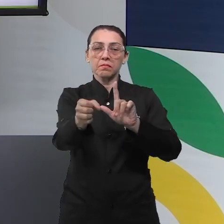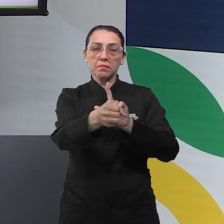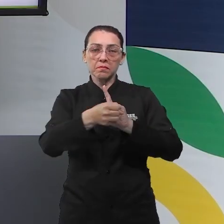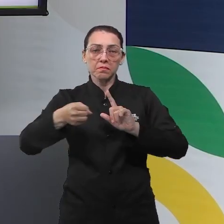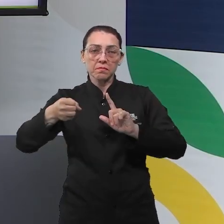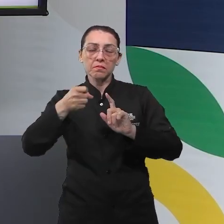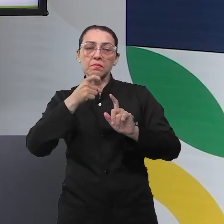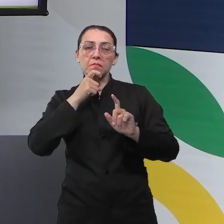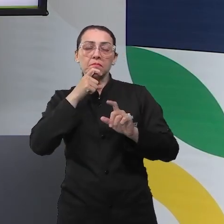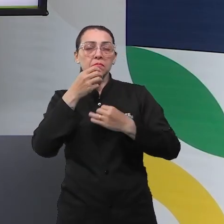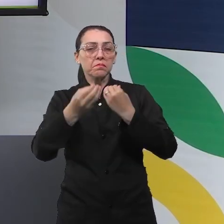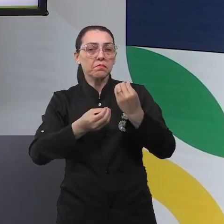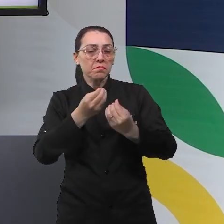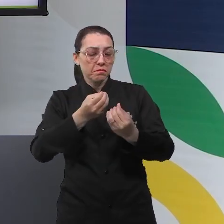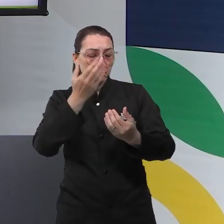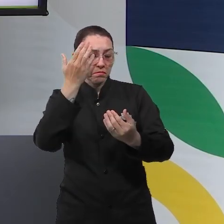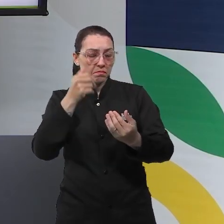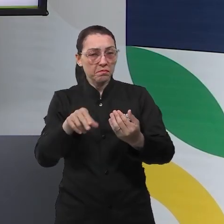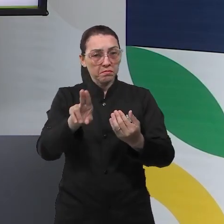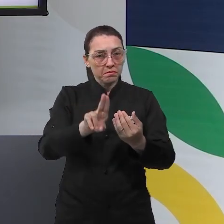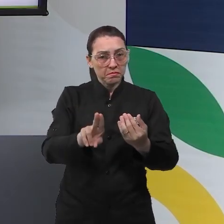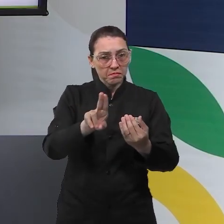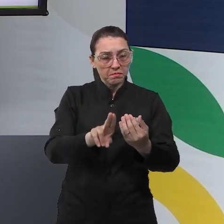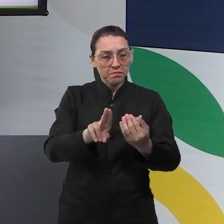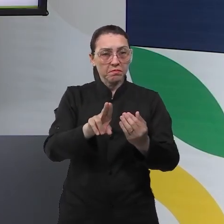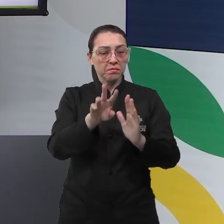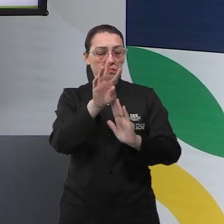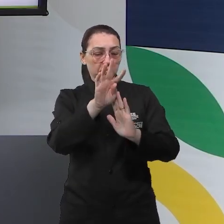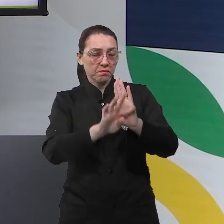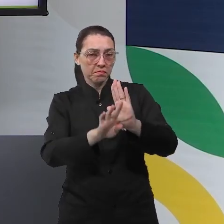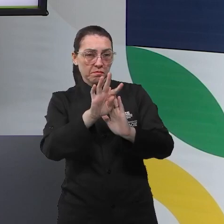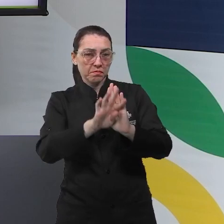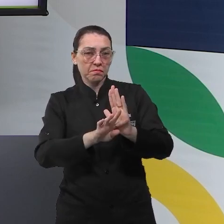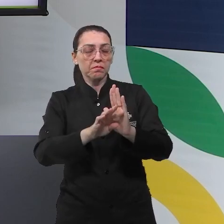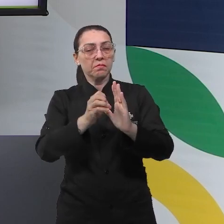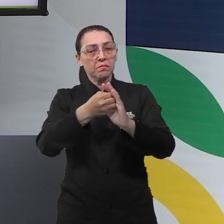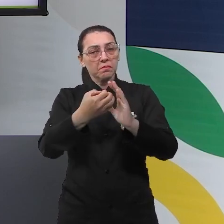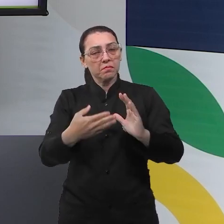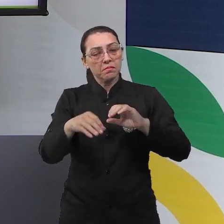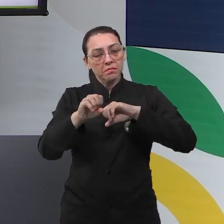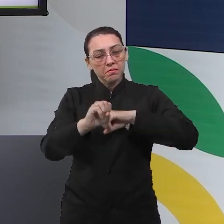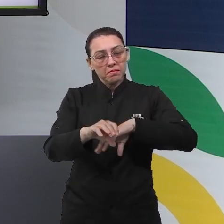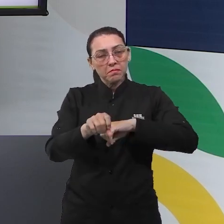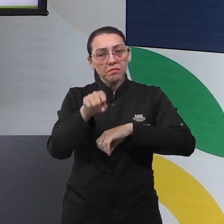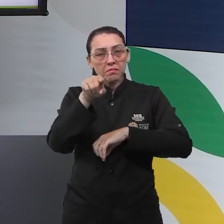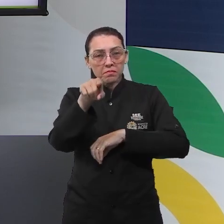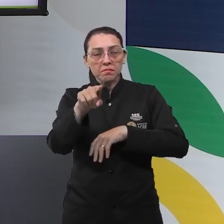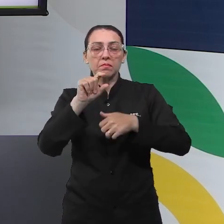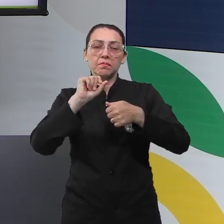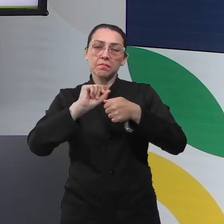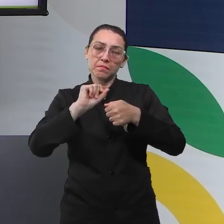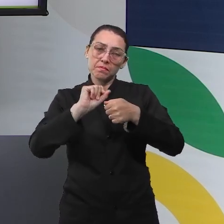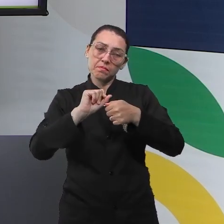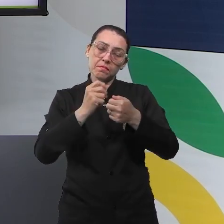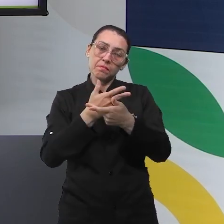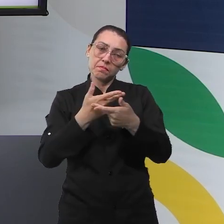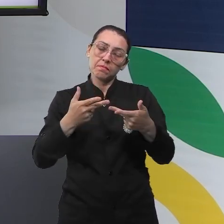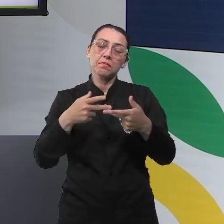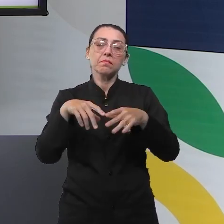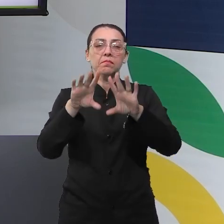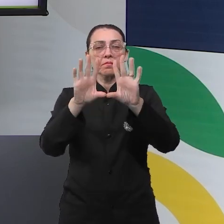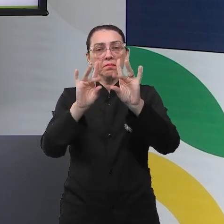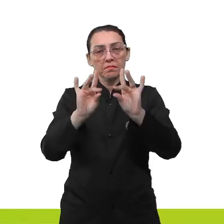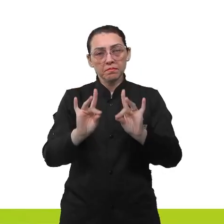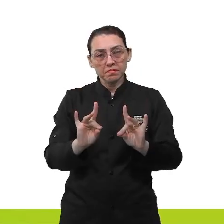Então, todos esses textos que vêm dando características, ensinando você a fazer, os manuais, eles são